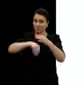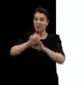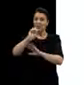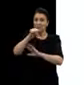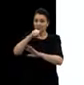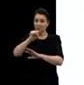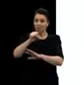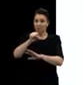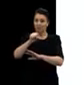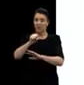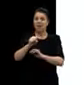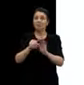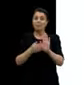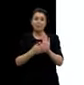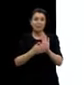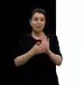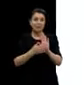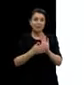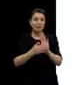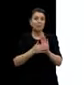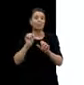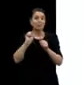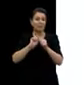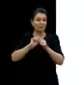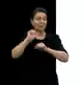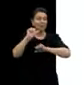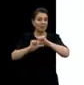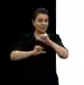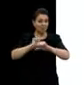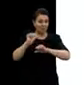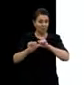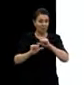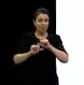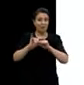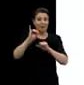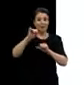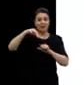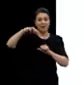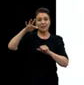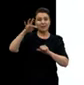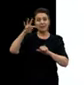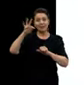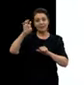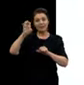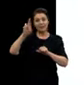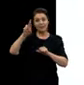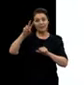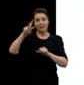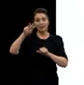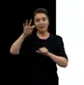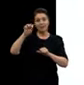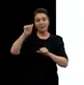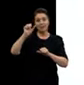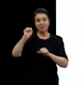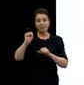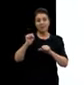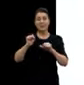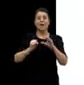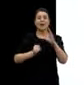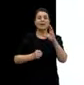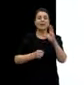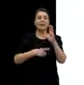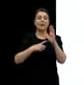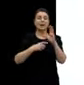está preparando para o momento de ação, ó. Na intérfase, acontece a produção de organelas e também